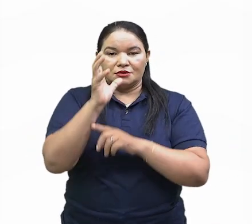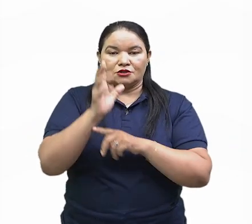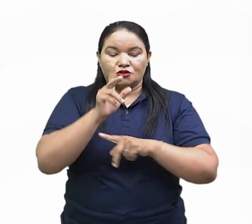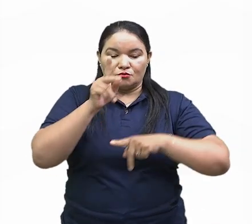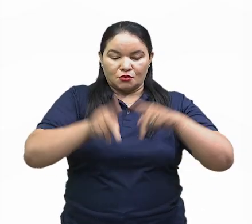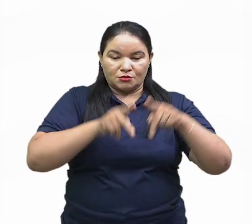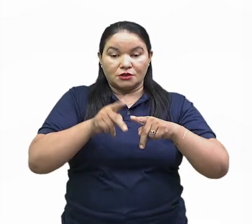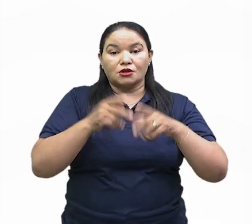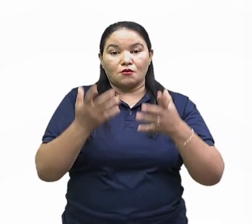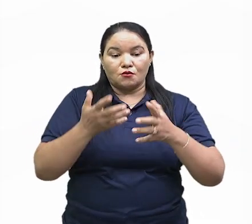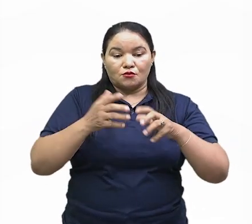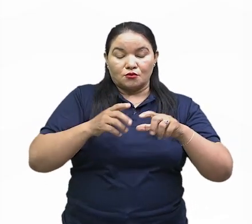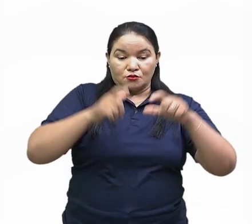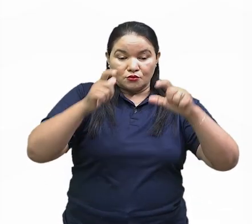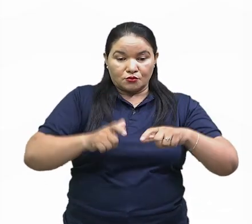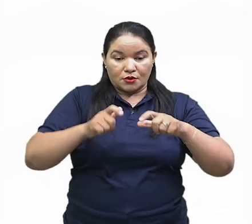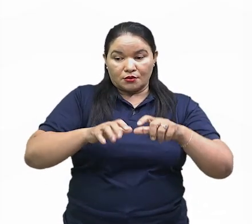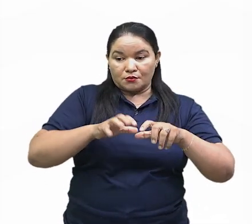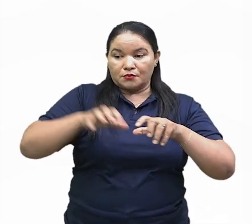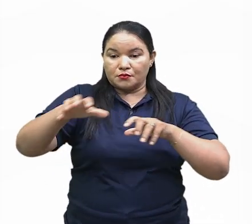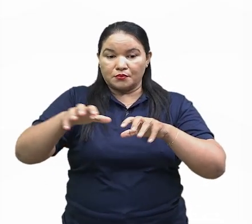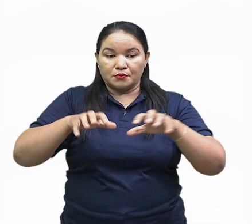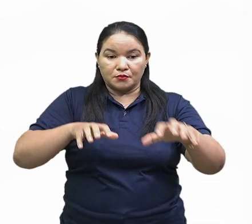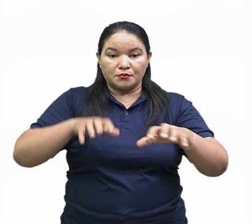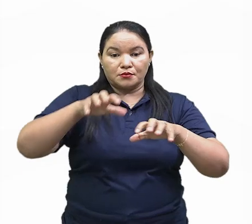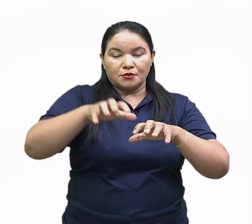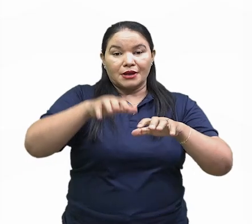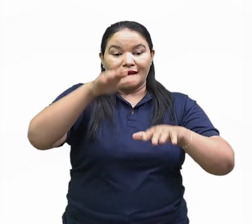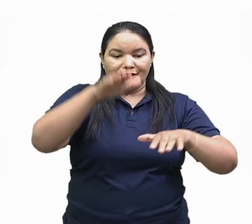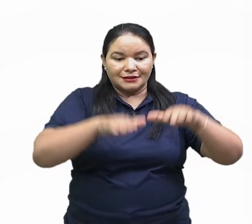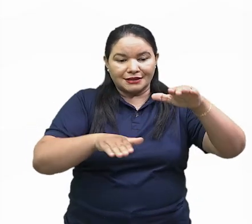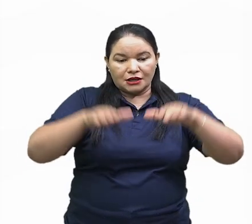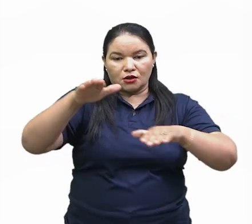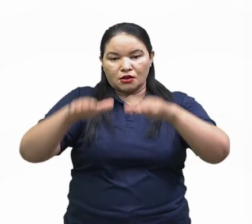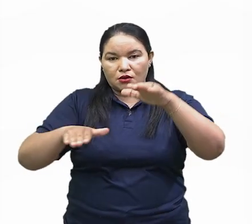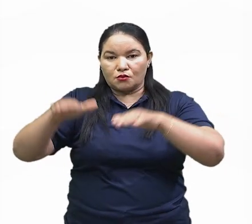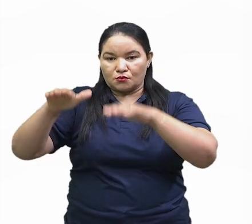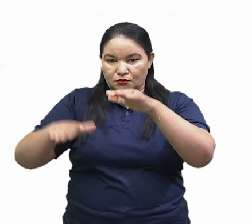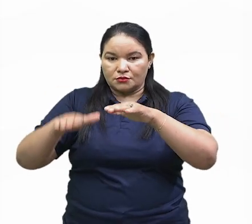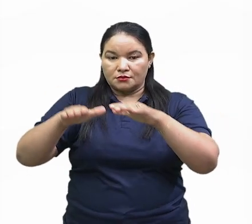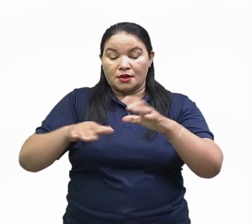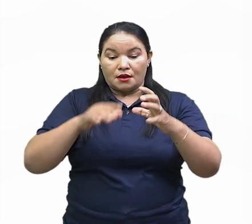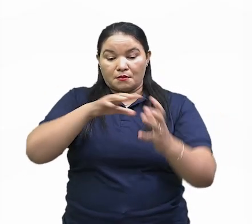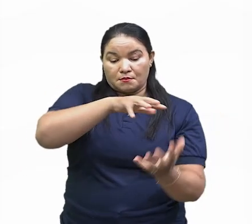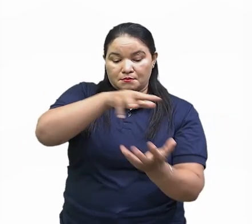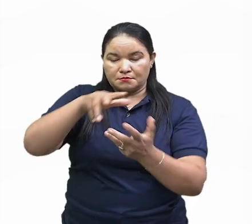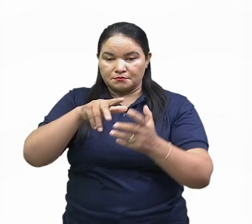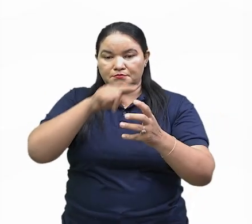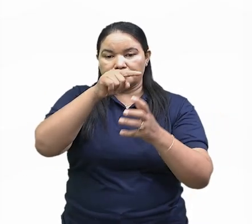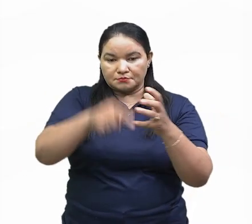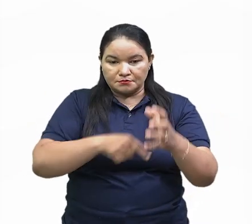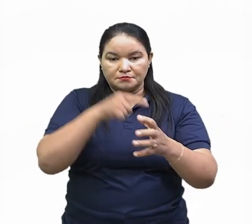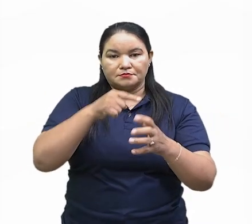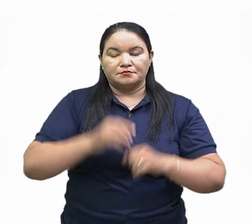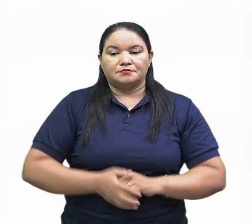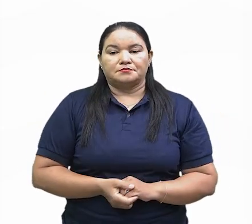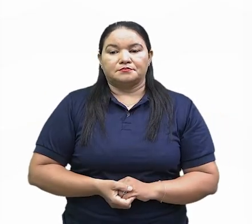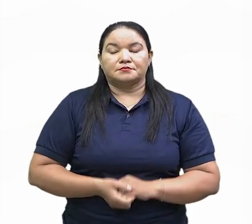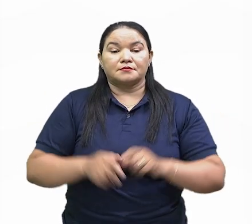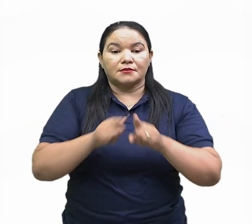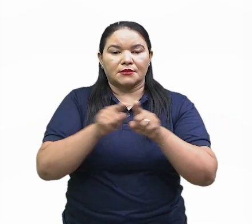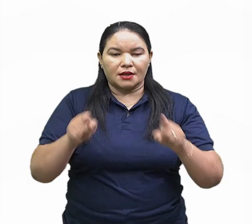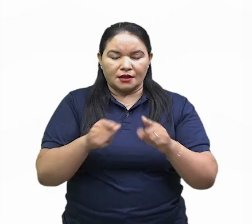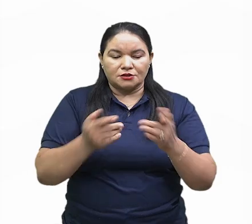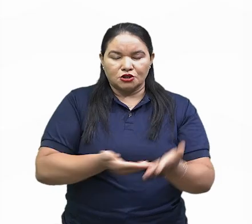ocorra essa distribuição espacial de forma irregular aí ao redor do planeta. Tá? Mas além